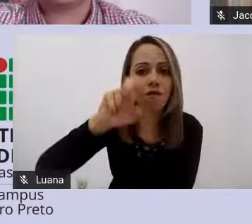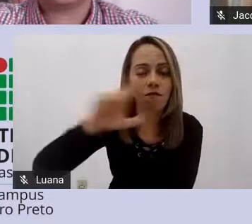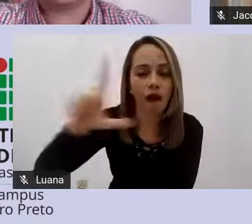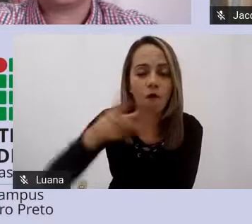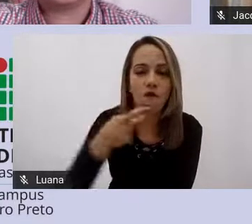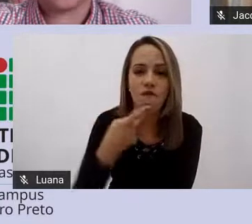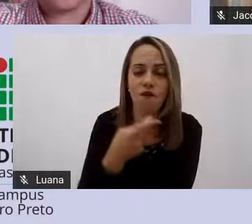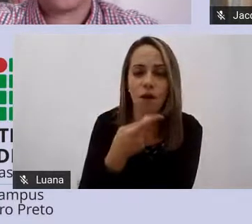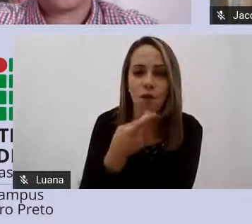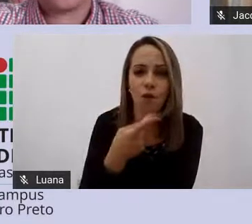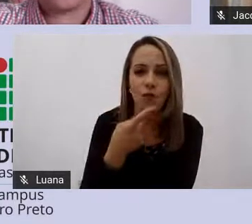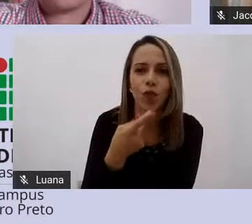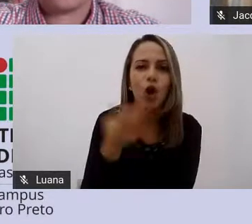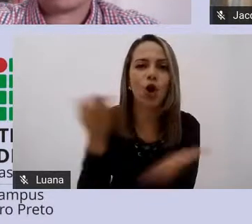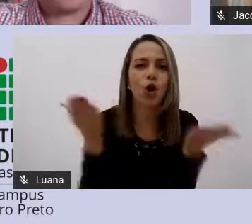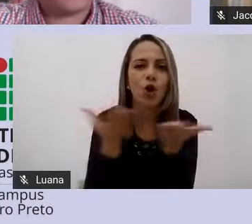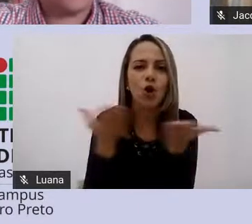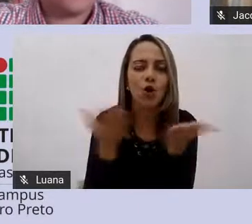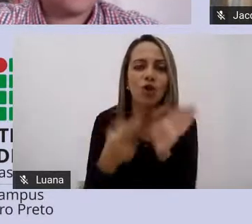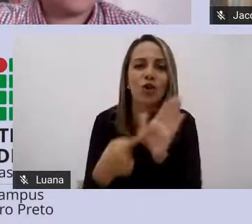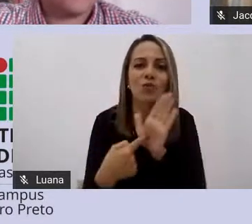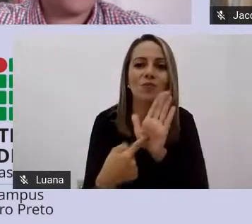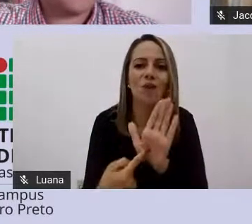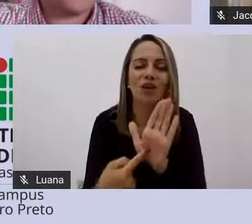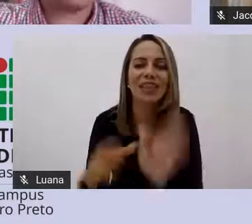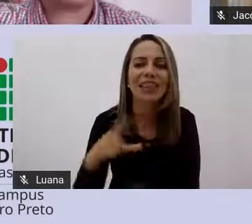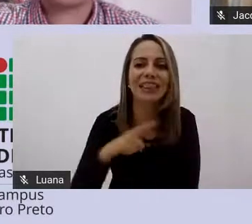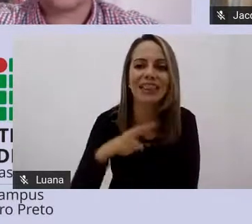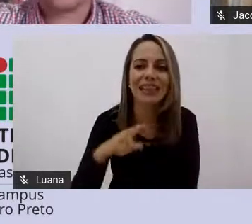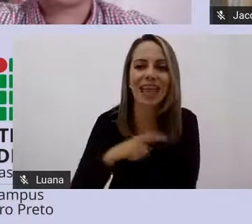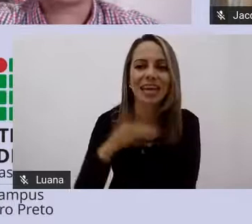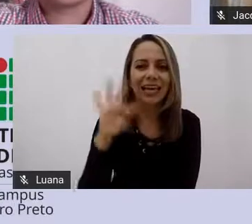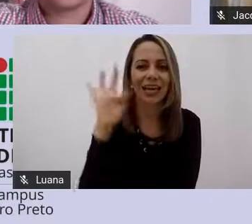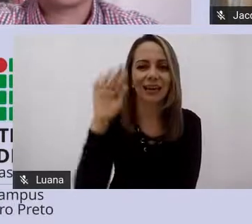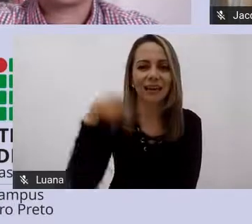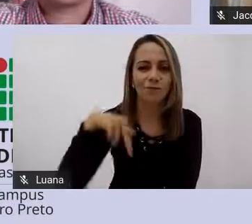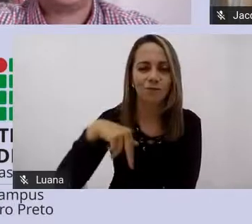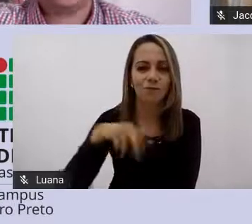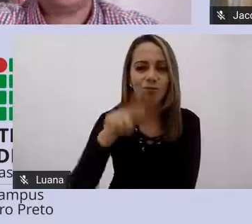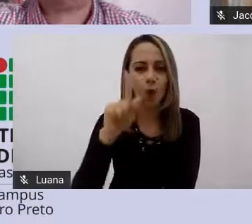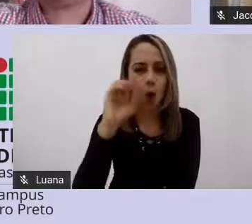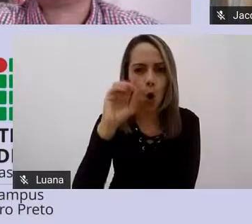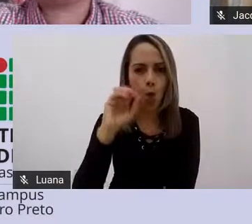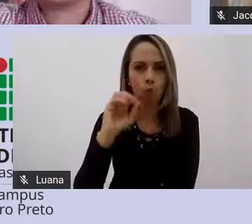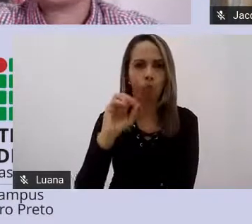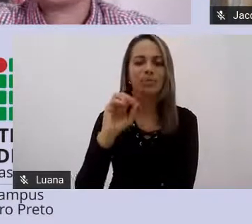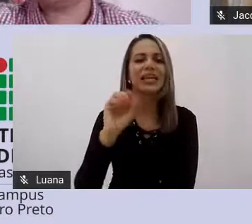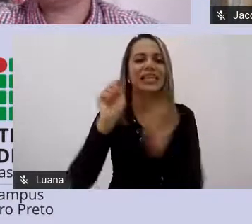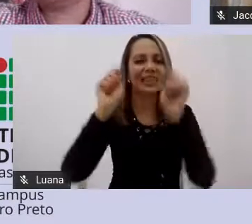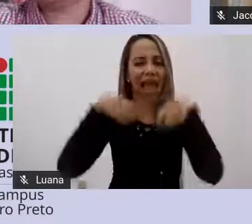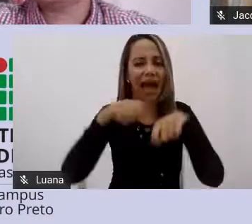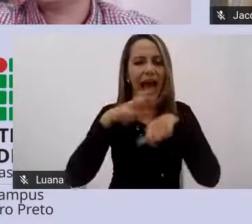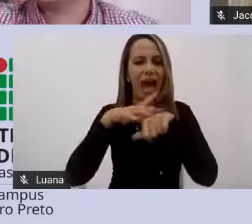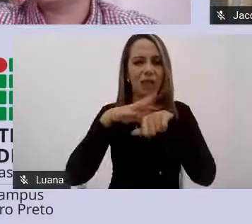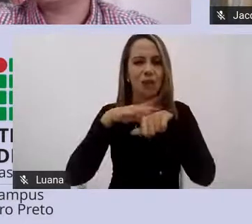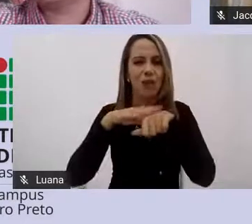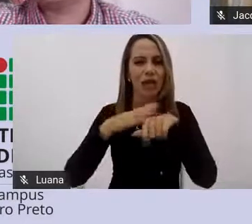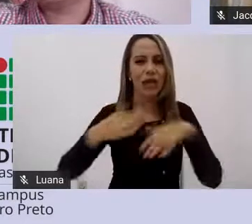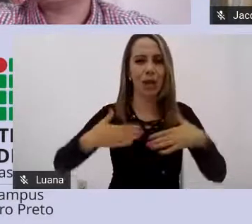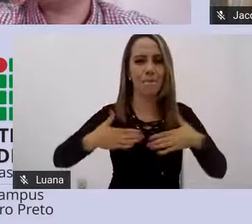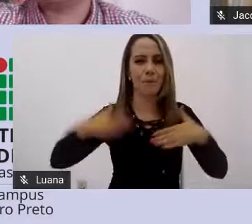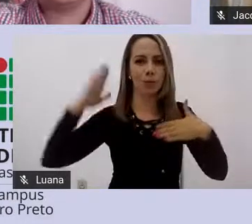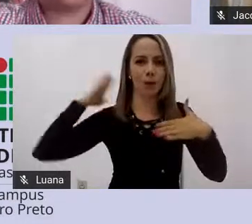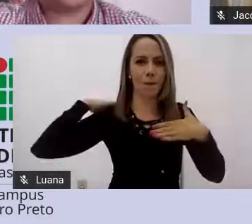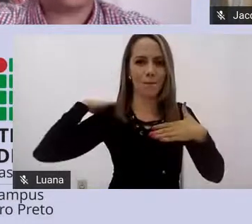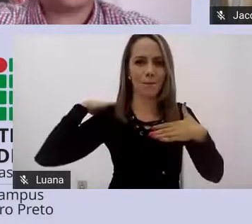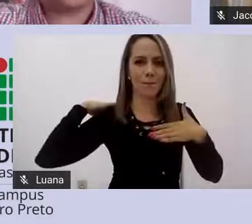de um fungo que está causando doenças pulmonares no Piauí em pessoas que a população que come tatu.